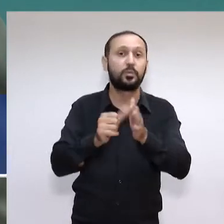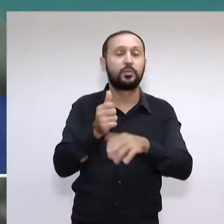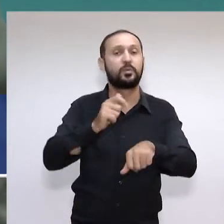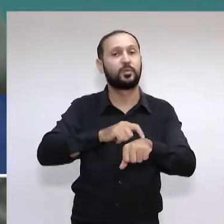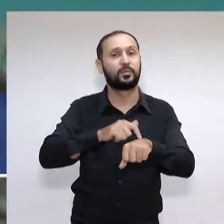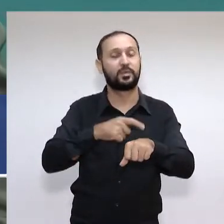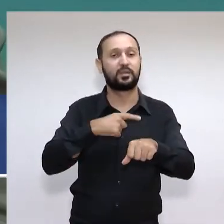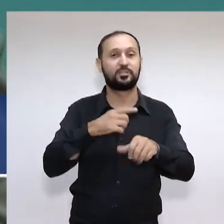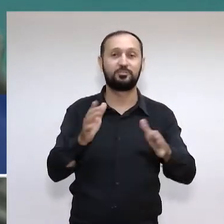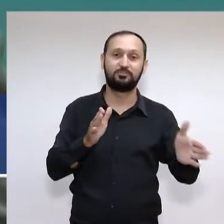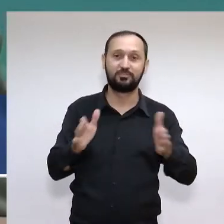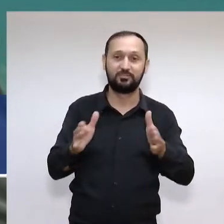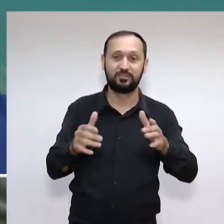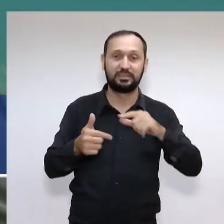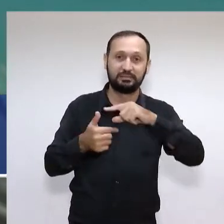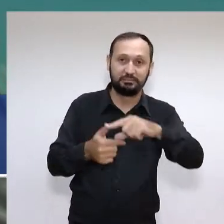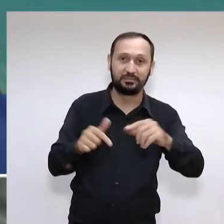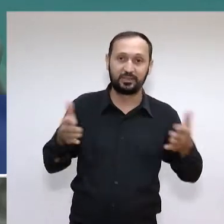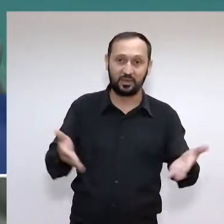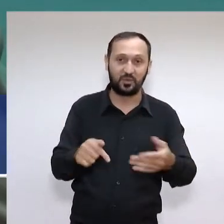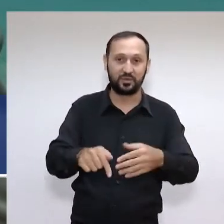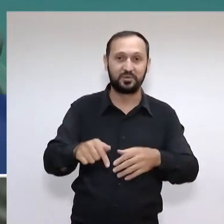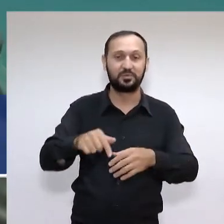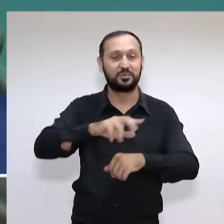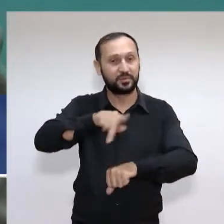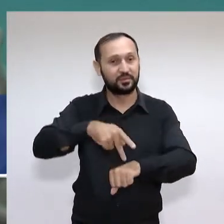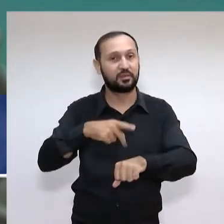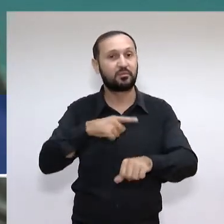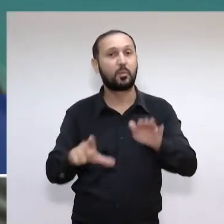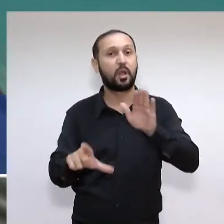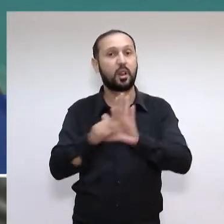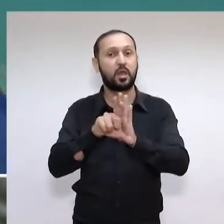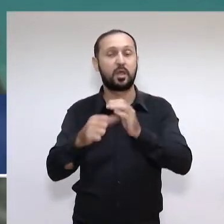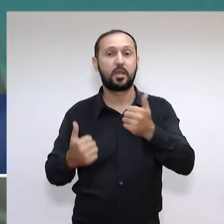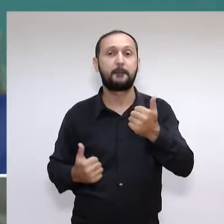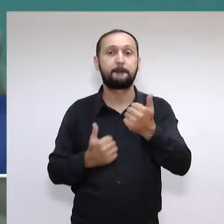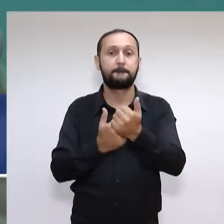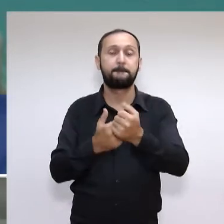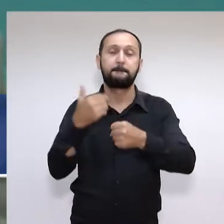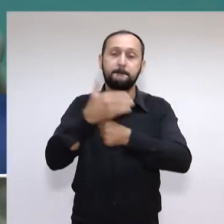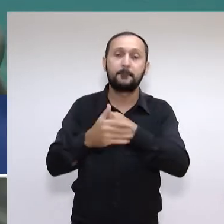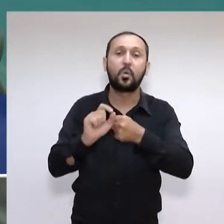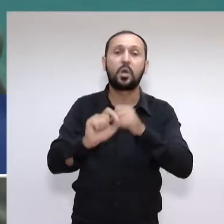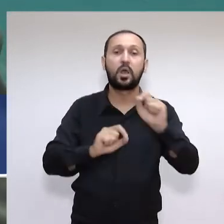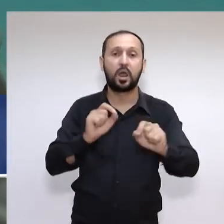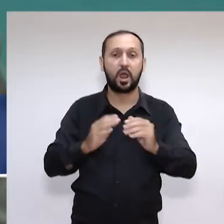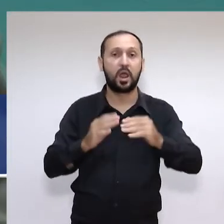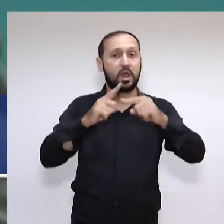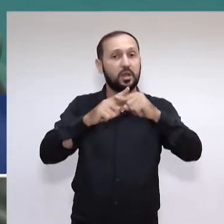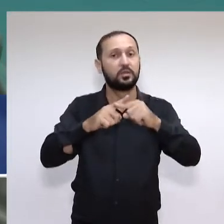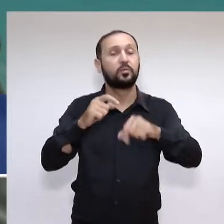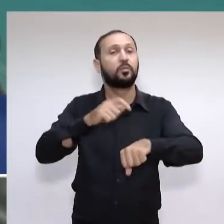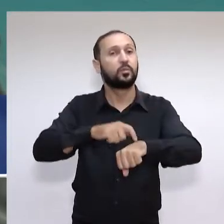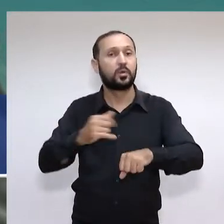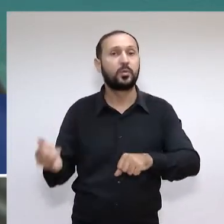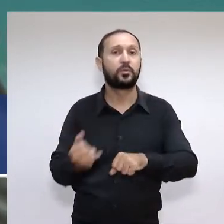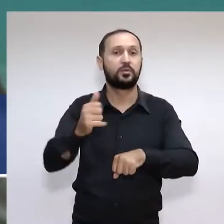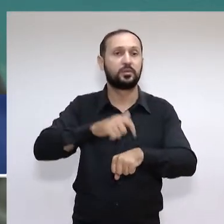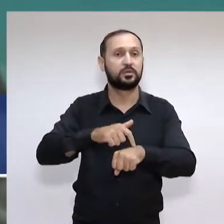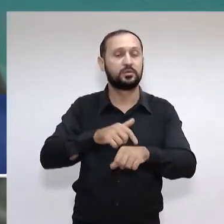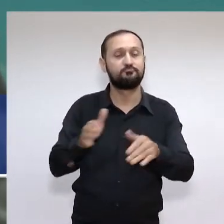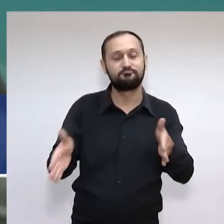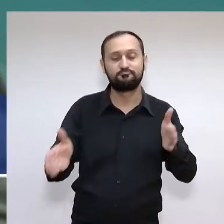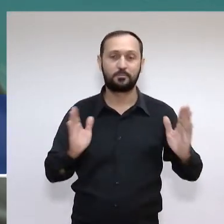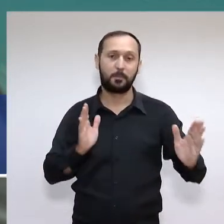né? Obviamente que é a primeira vez que a gente passa essa questão no país, mas nós temos uma lei hoje que resguarda as igrejas